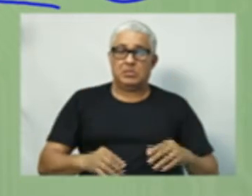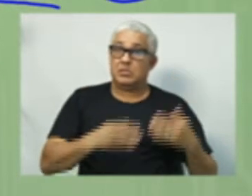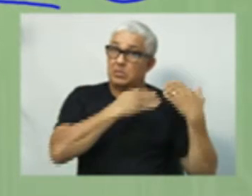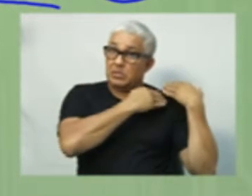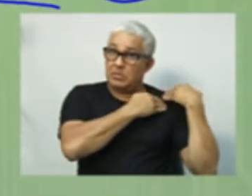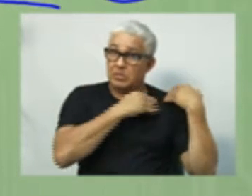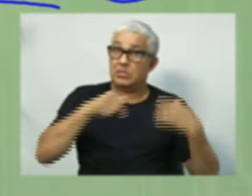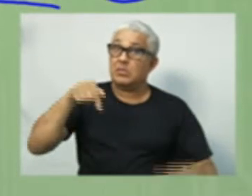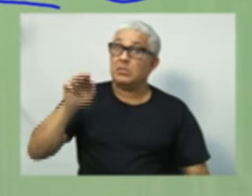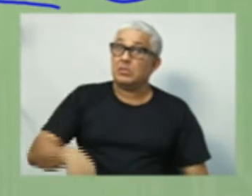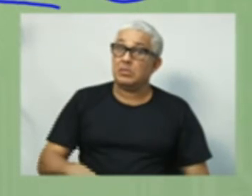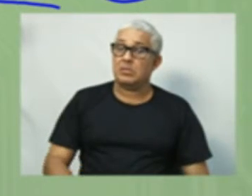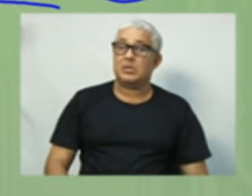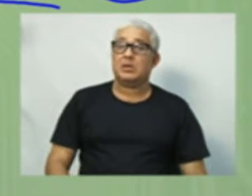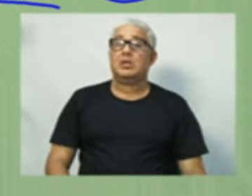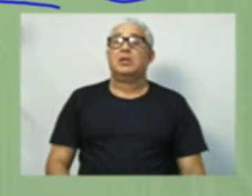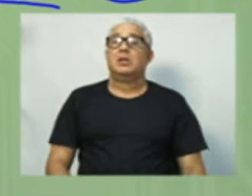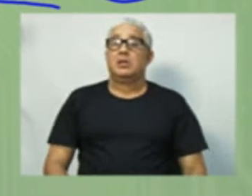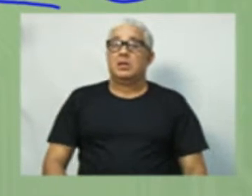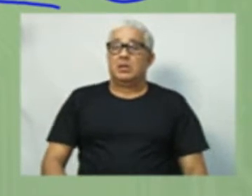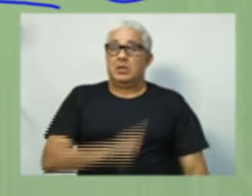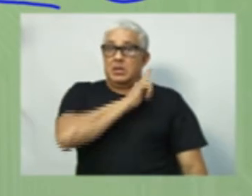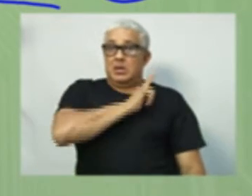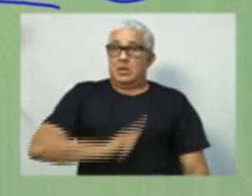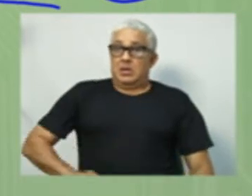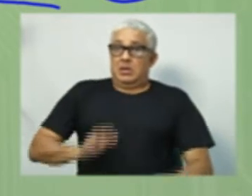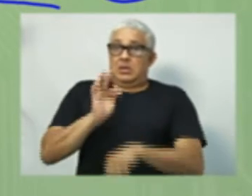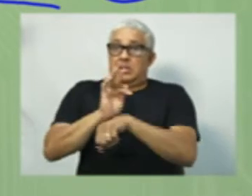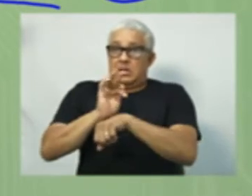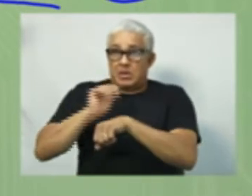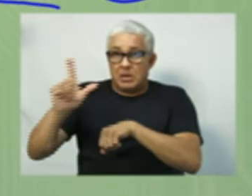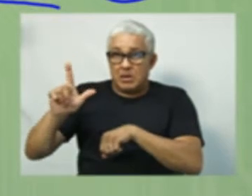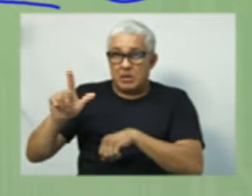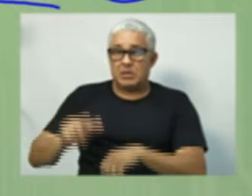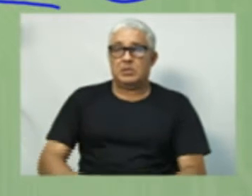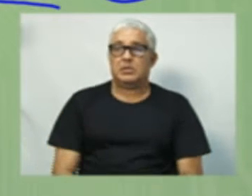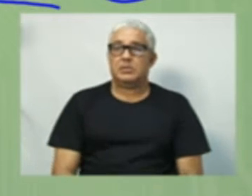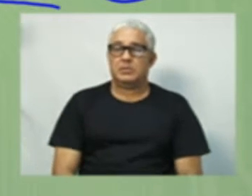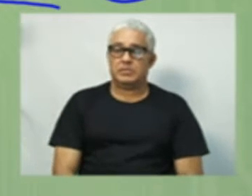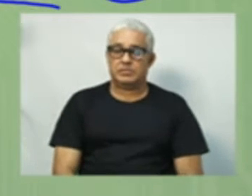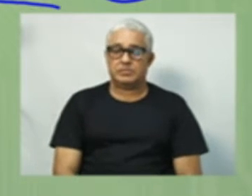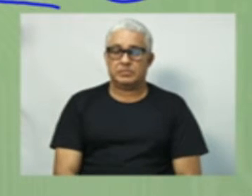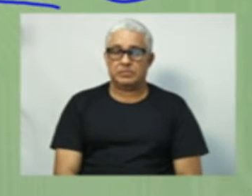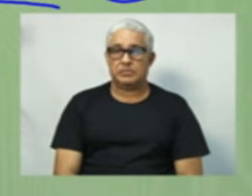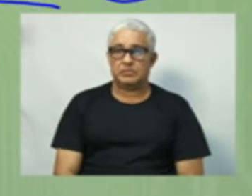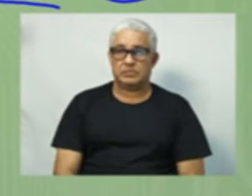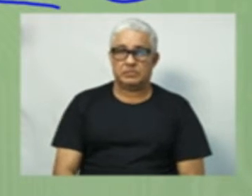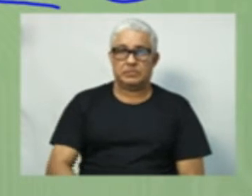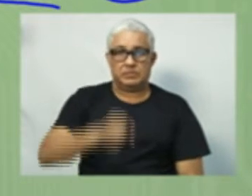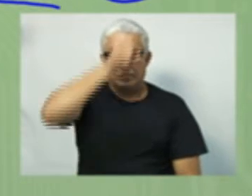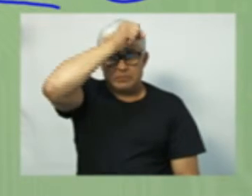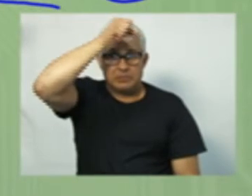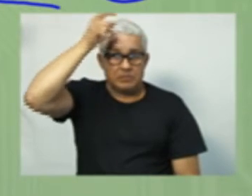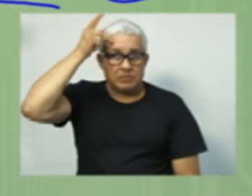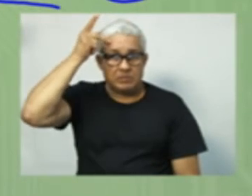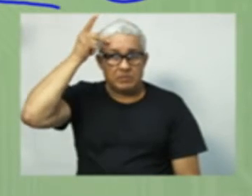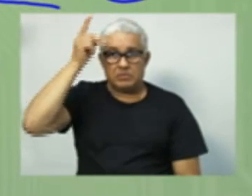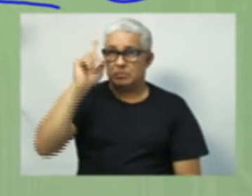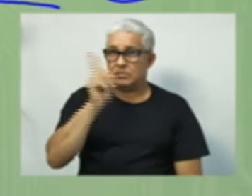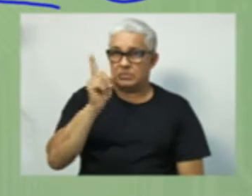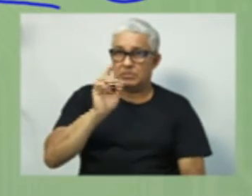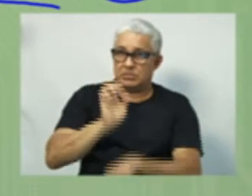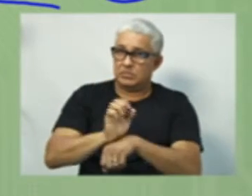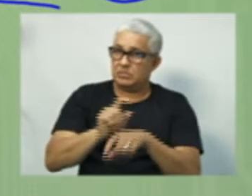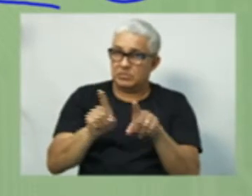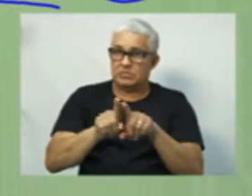ó, a União. Quem é o responsável? A União? Governo Federal. Não é o município, nem o Estado. Não